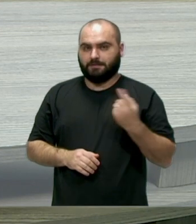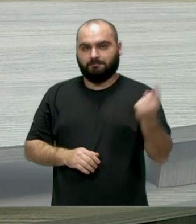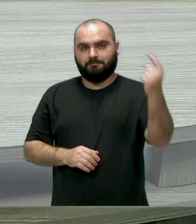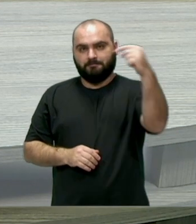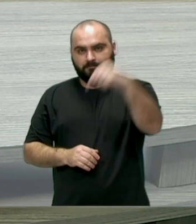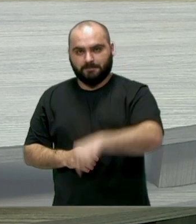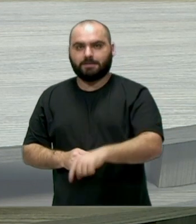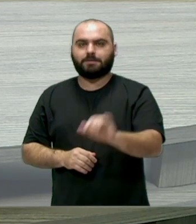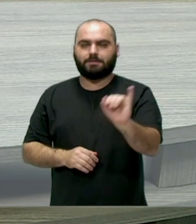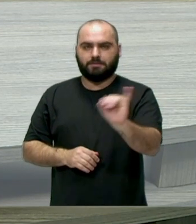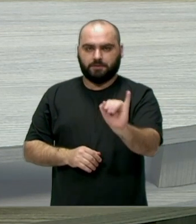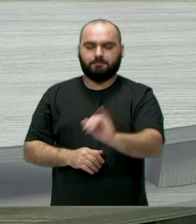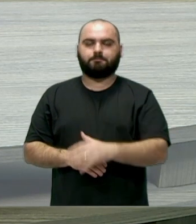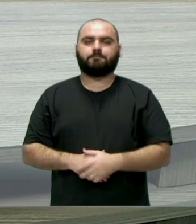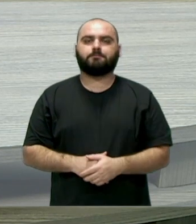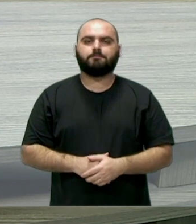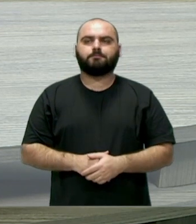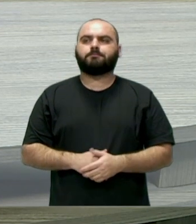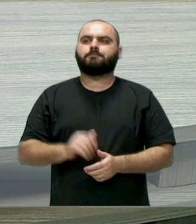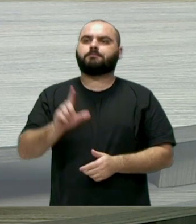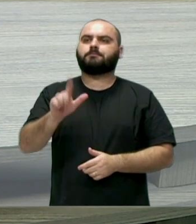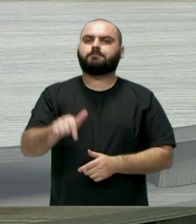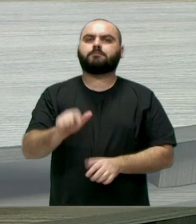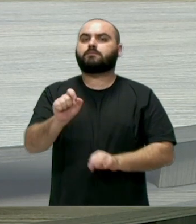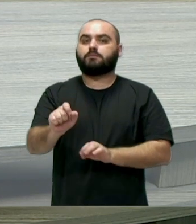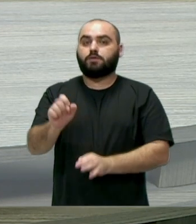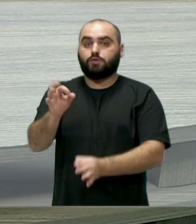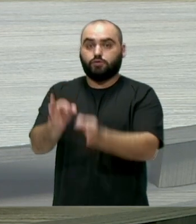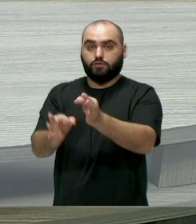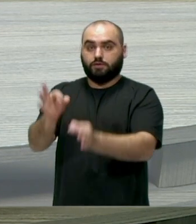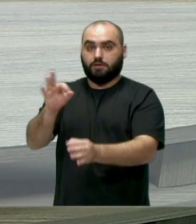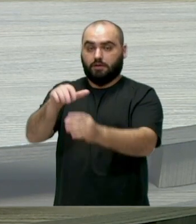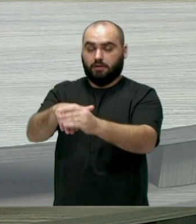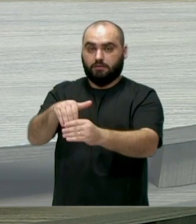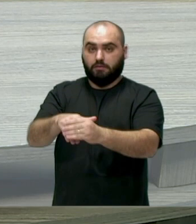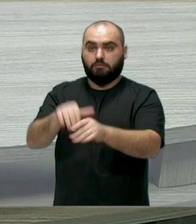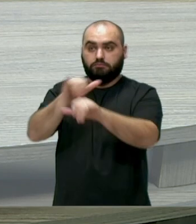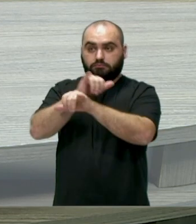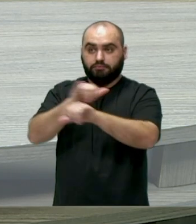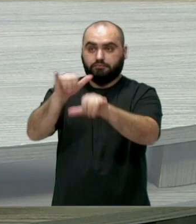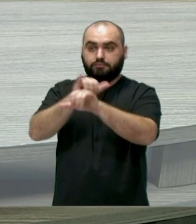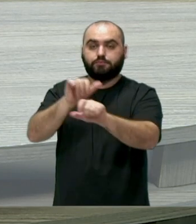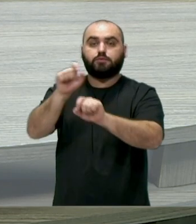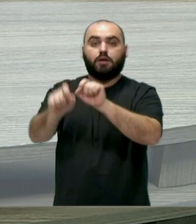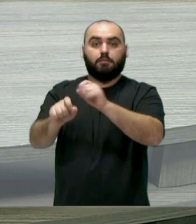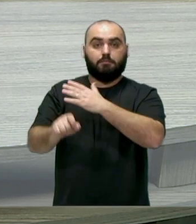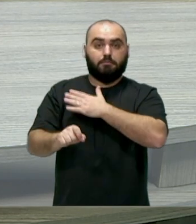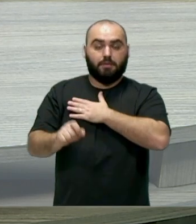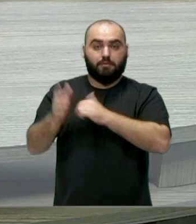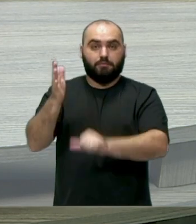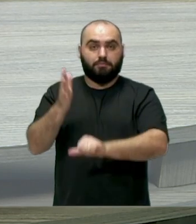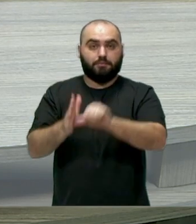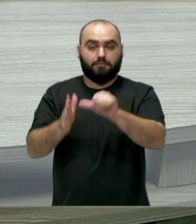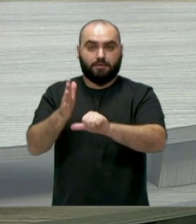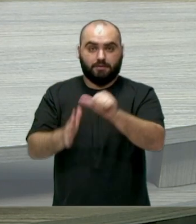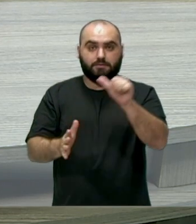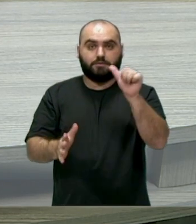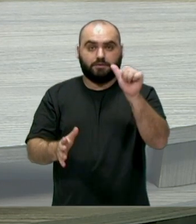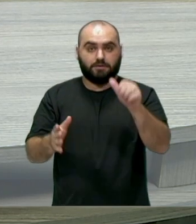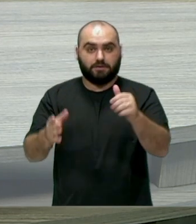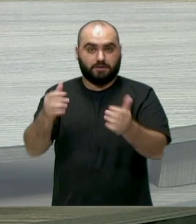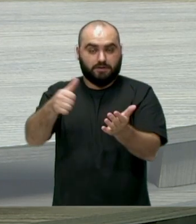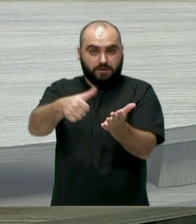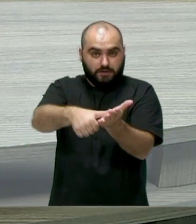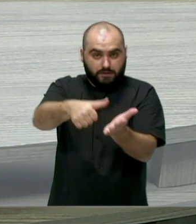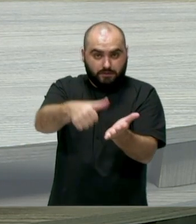que foi a Justiça Eleitoral fazendo essa campanha, Meu Primeiro Título, #Bora